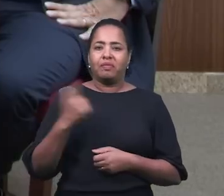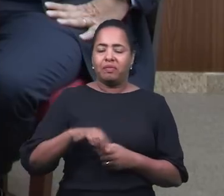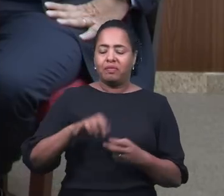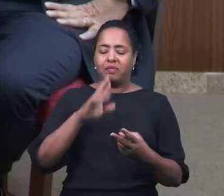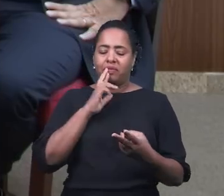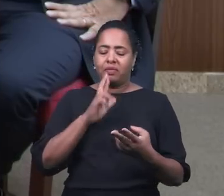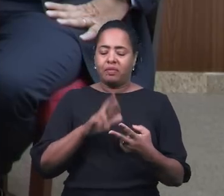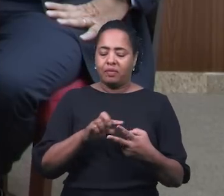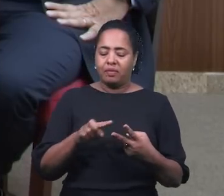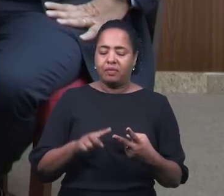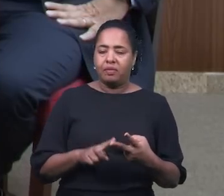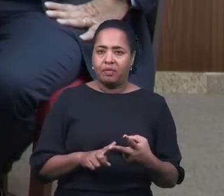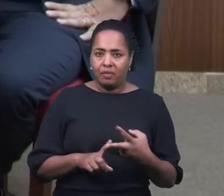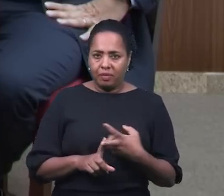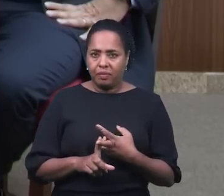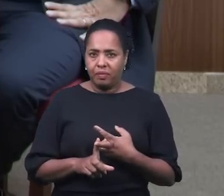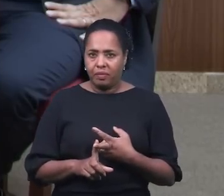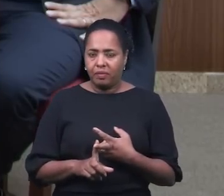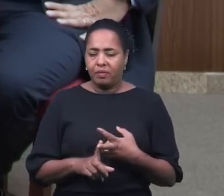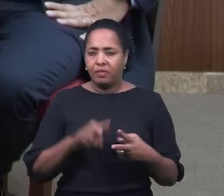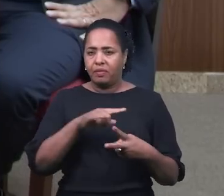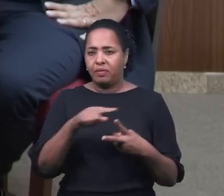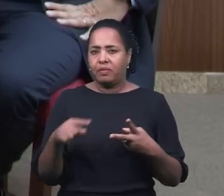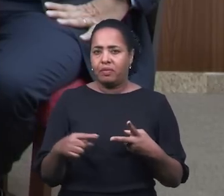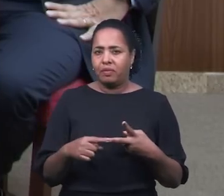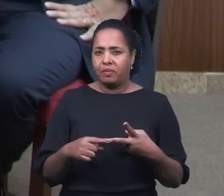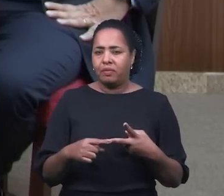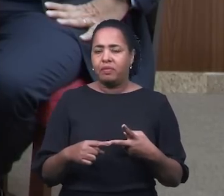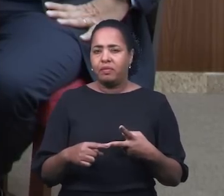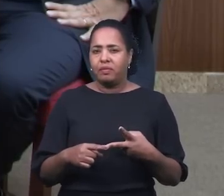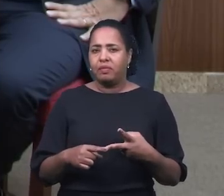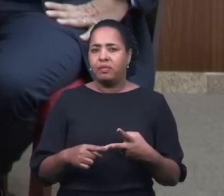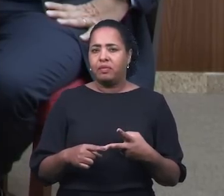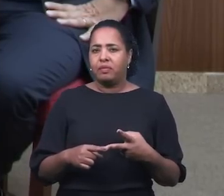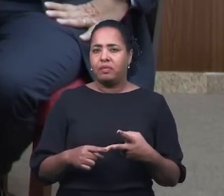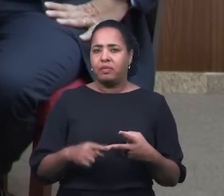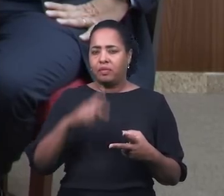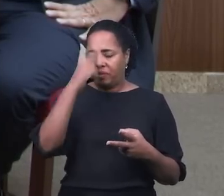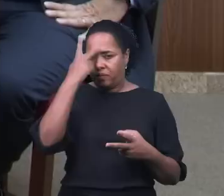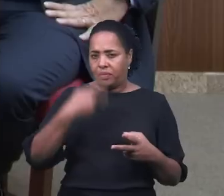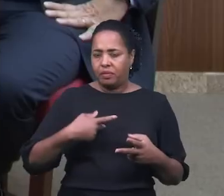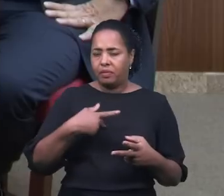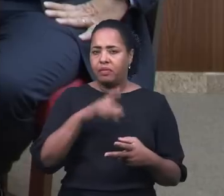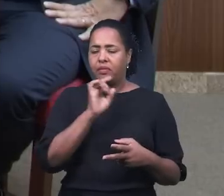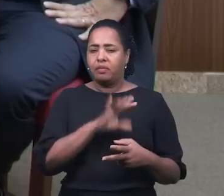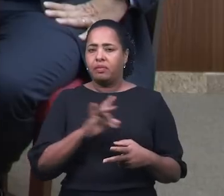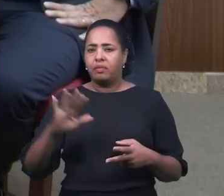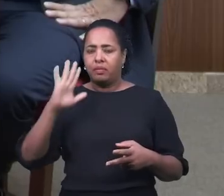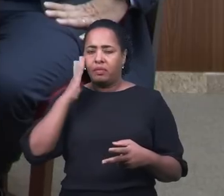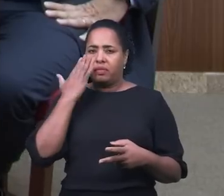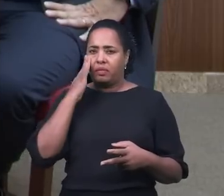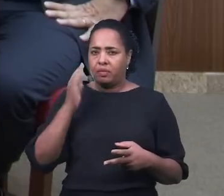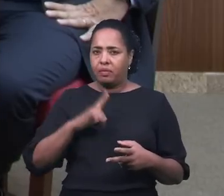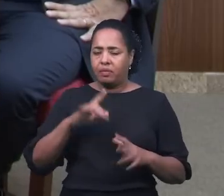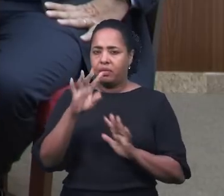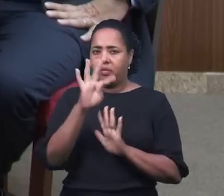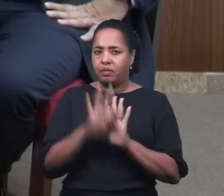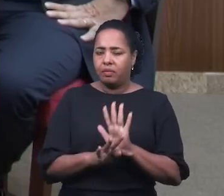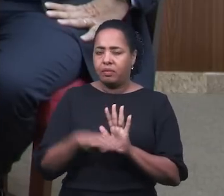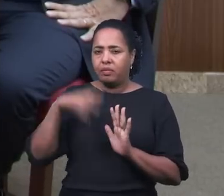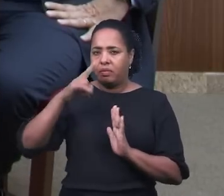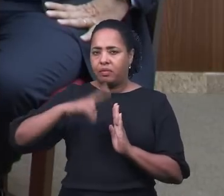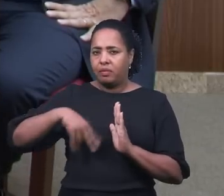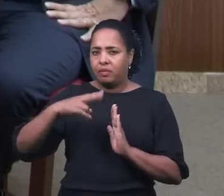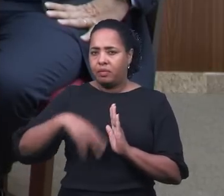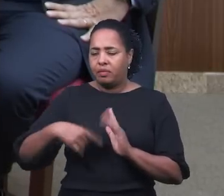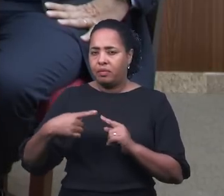2 respostas, sendo que essas respostas são de caráter pessoal, daquilo que cada um alcançou do texto lido,